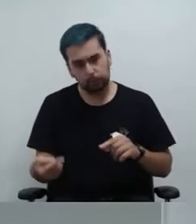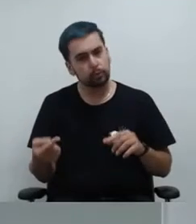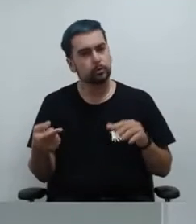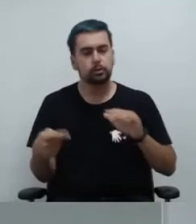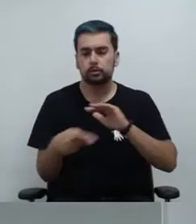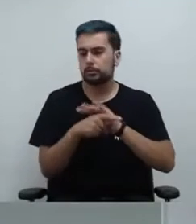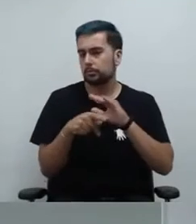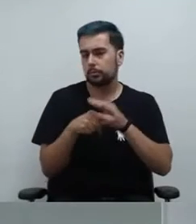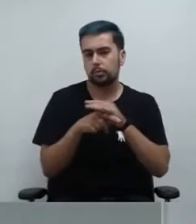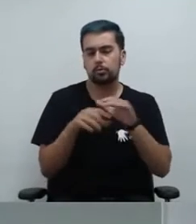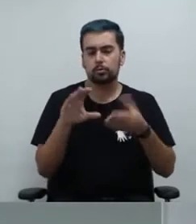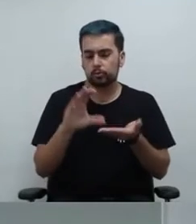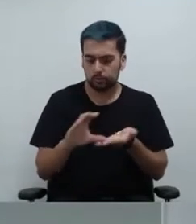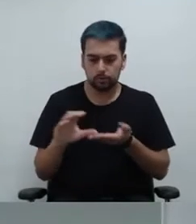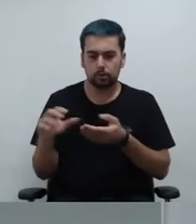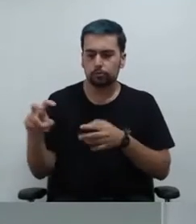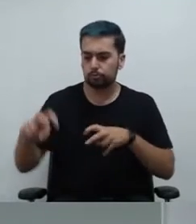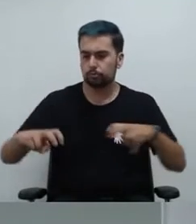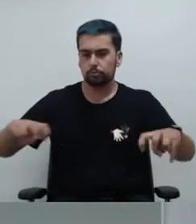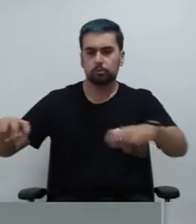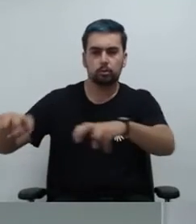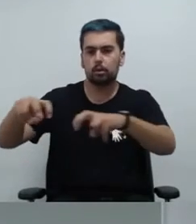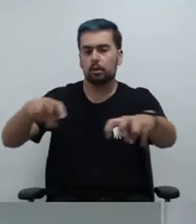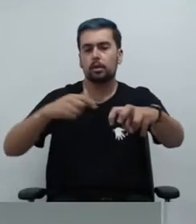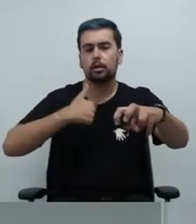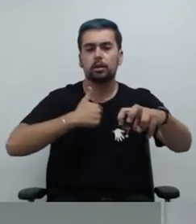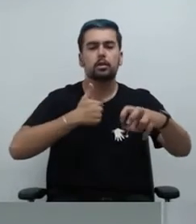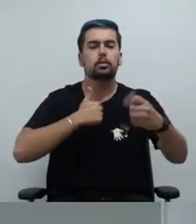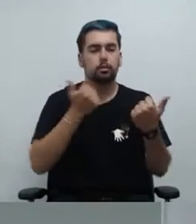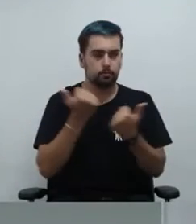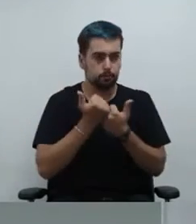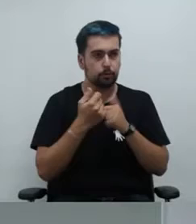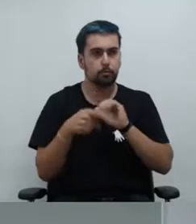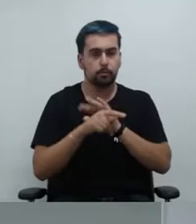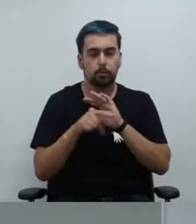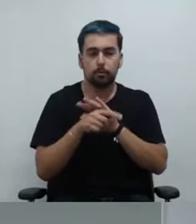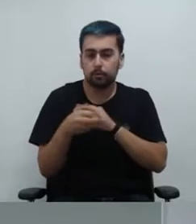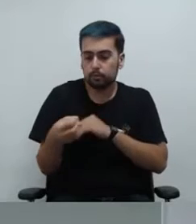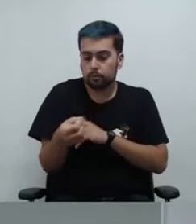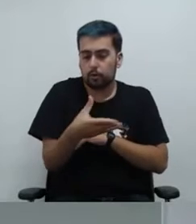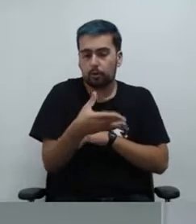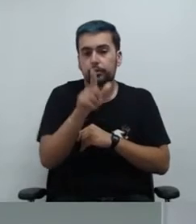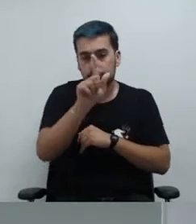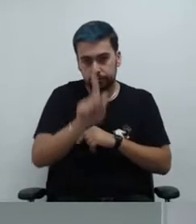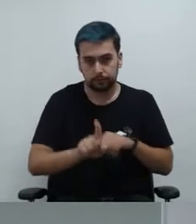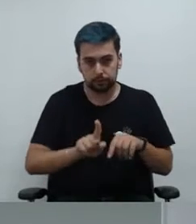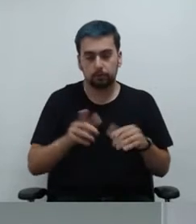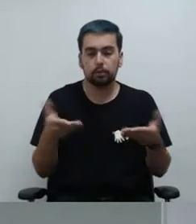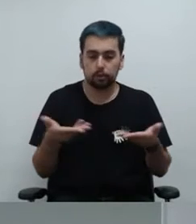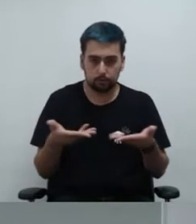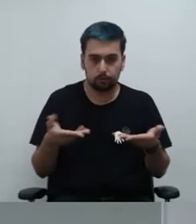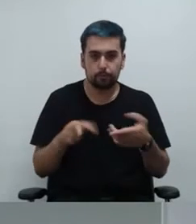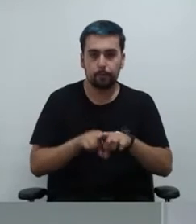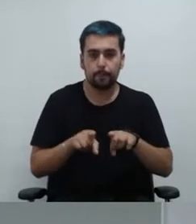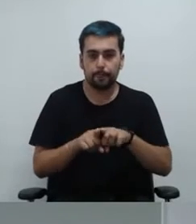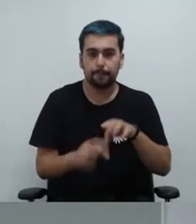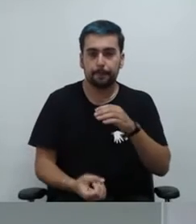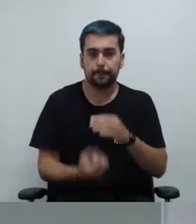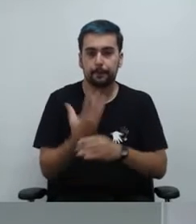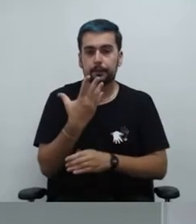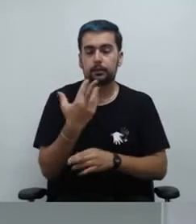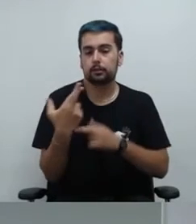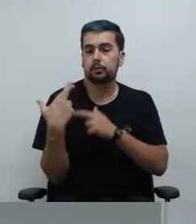que venho manifestar meu apoio à proposta apresentada pela atual gestão, no sentido da criação de